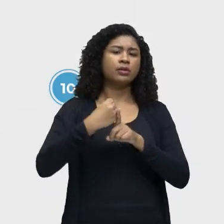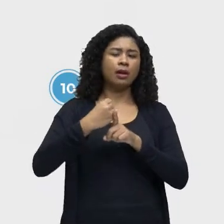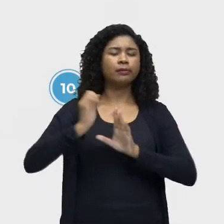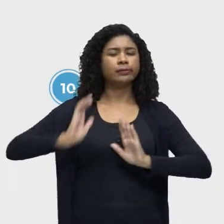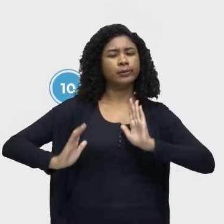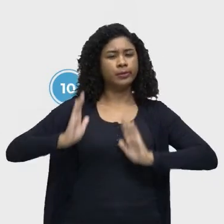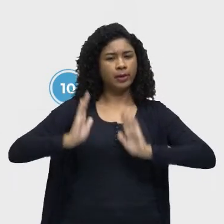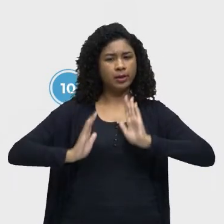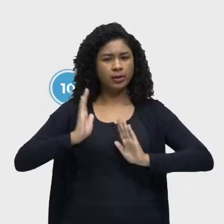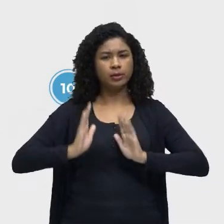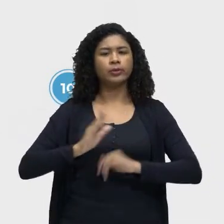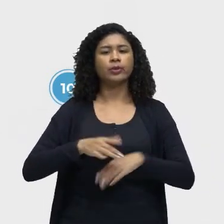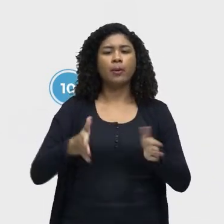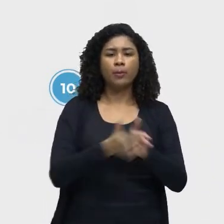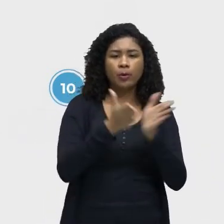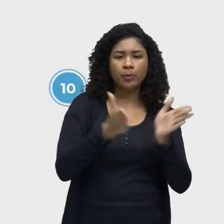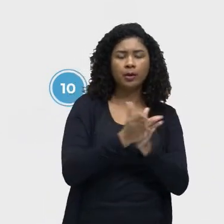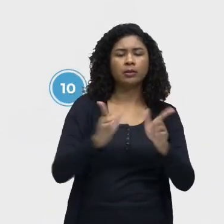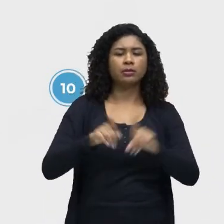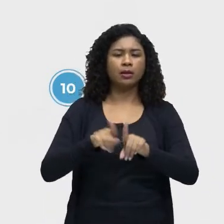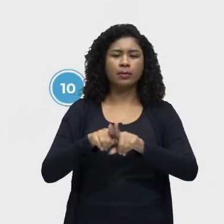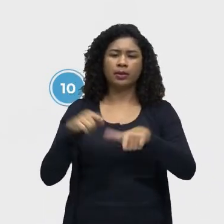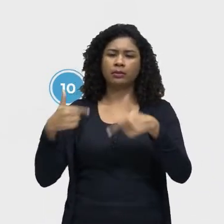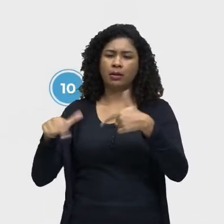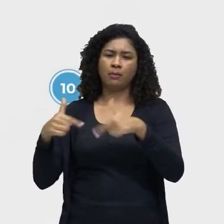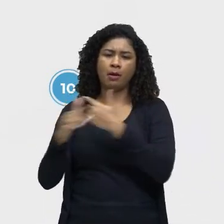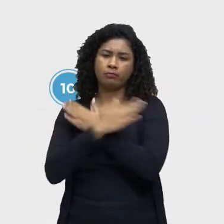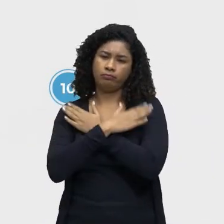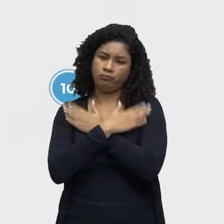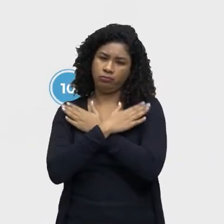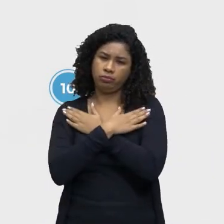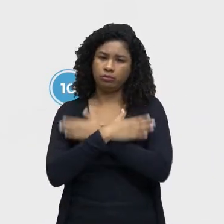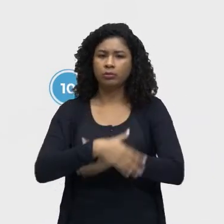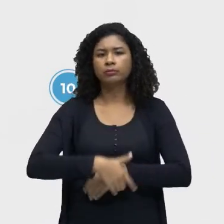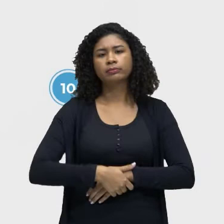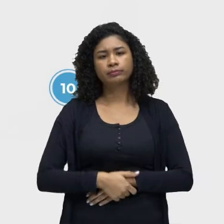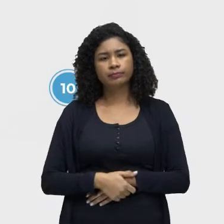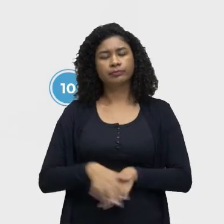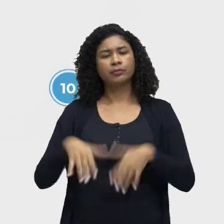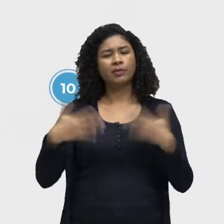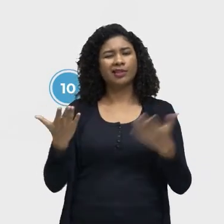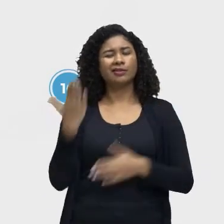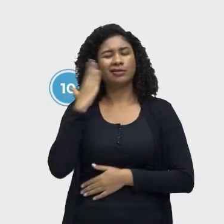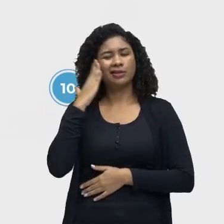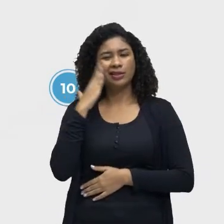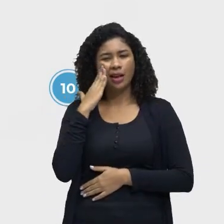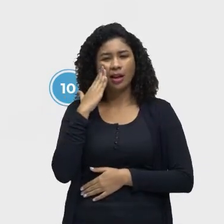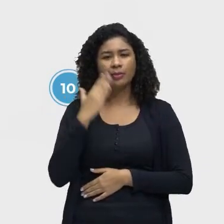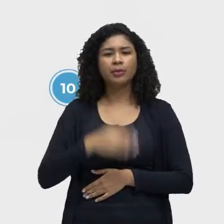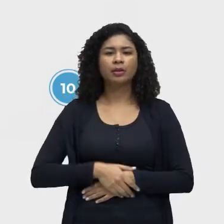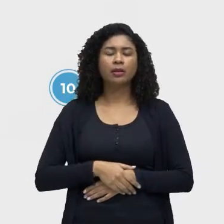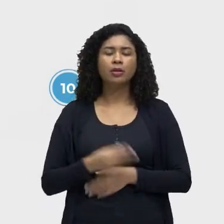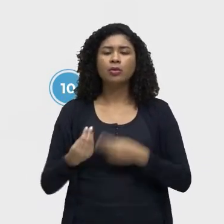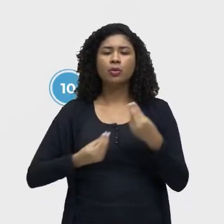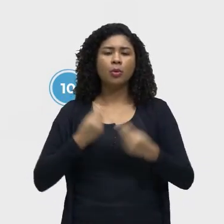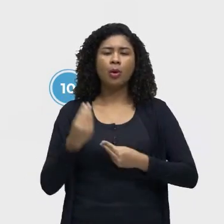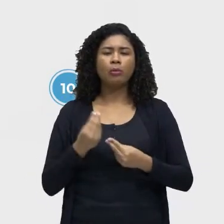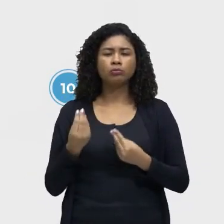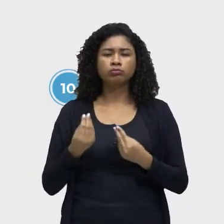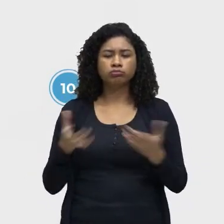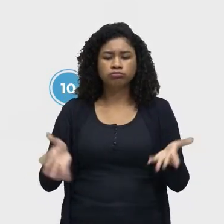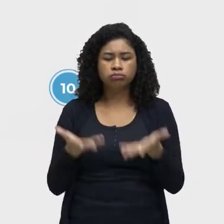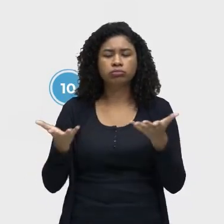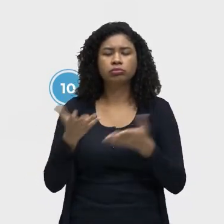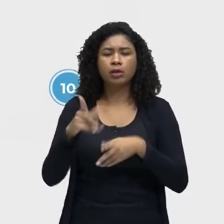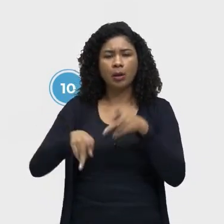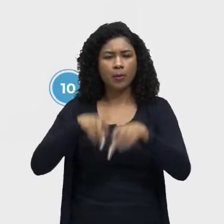vivia, como a miséria e a falta de trabalho. Então, como a gente sabe, o que leva as pessoas a saírem do seu